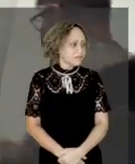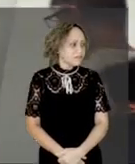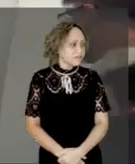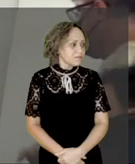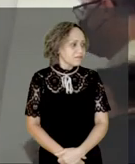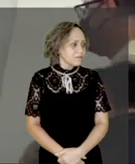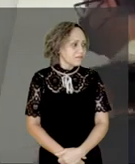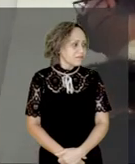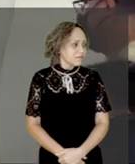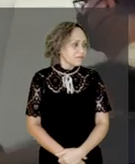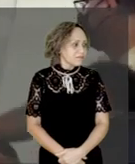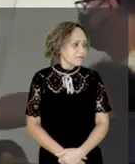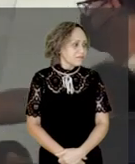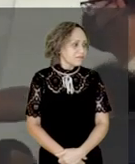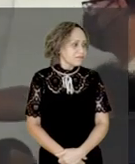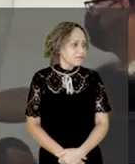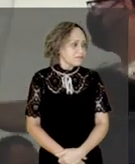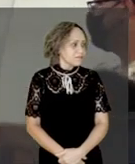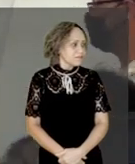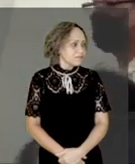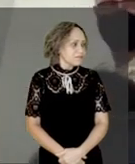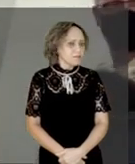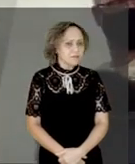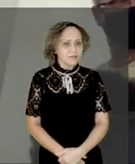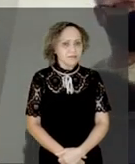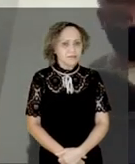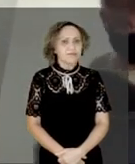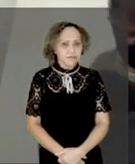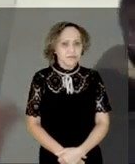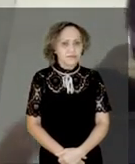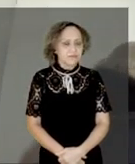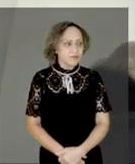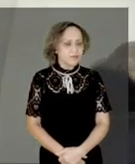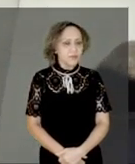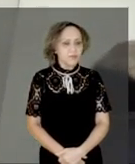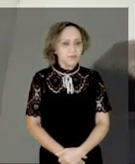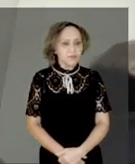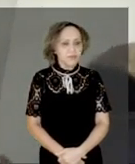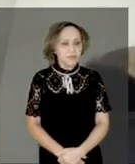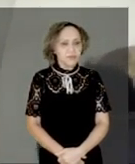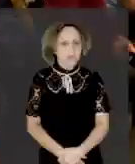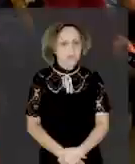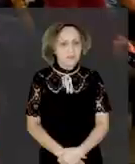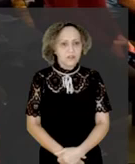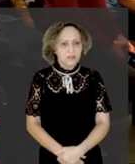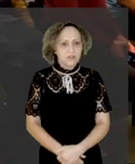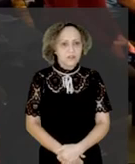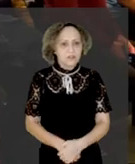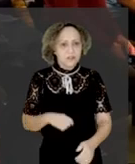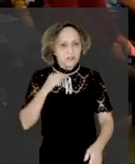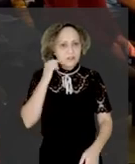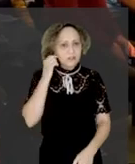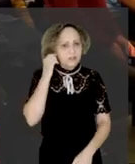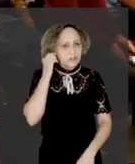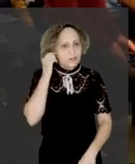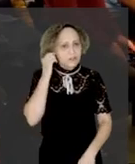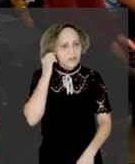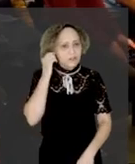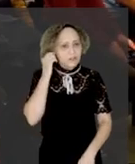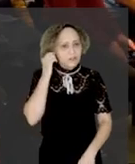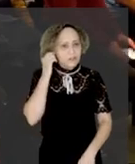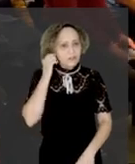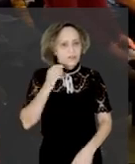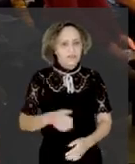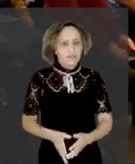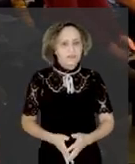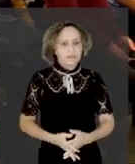Veio para São Bernardo do Campo. Foi diretor desse sindicato. Cuidava da Madureza aqui no